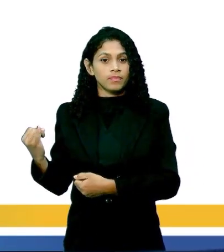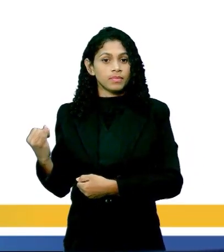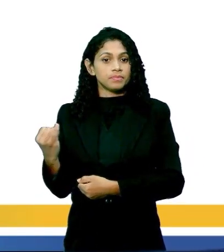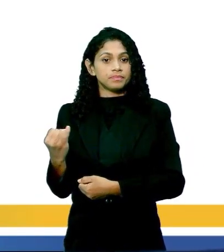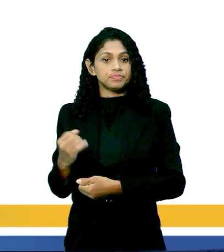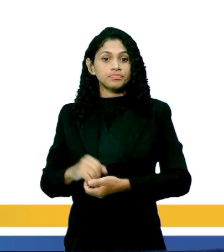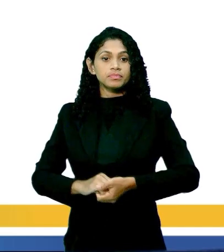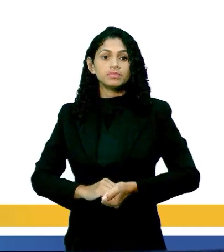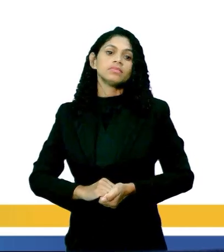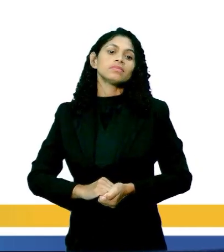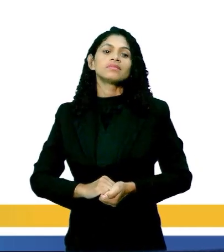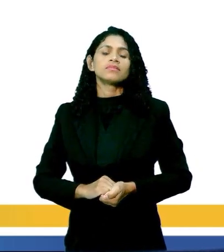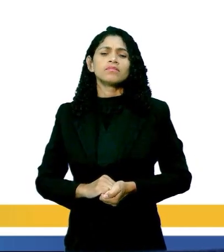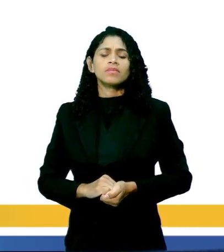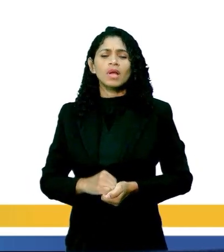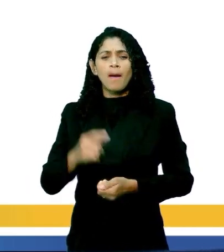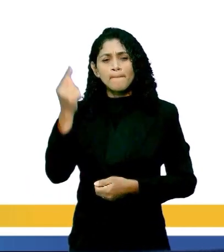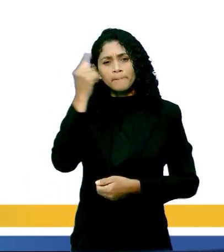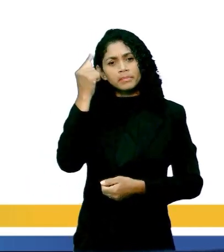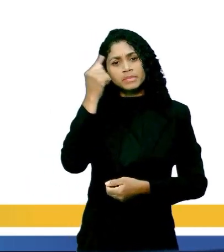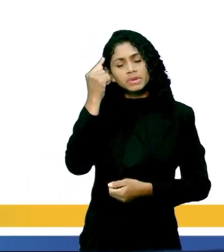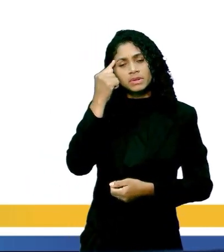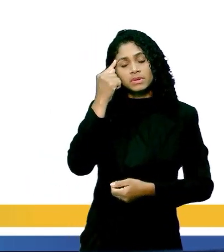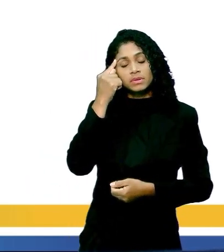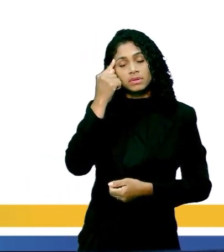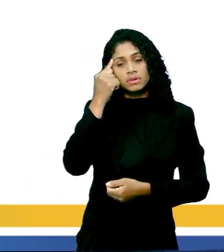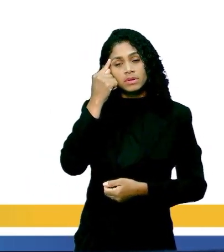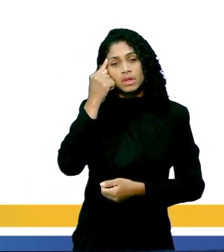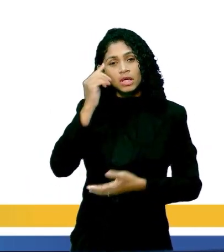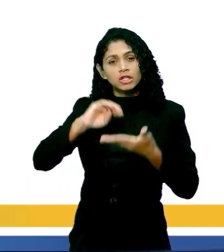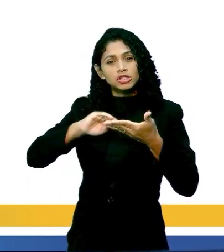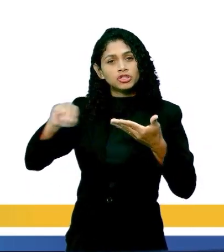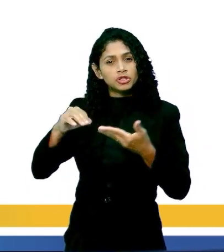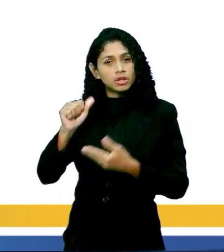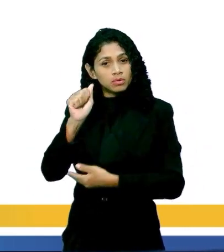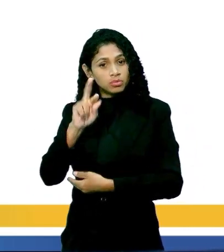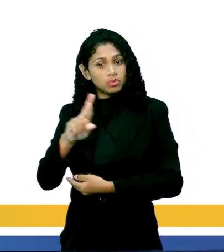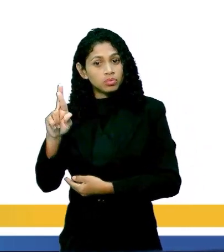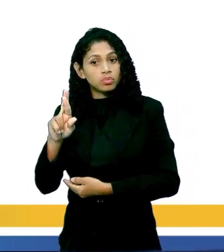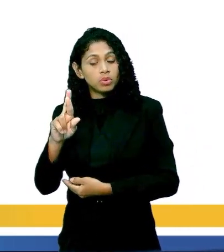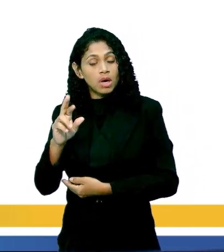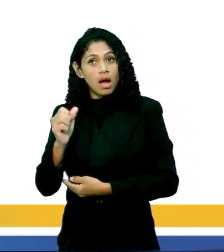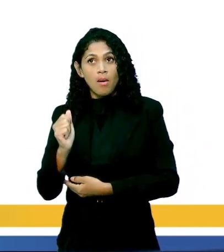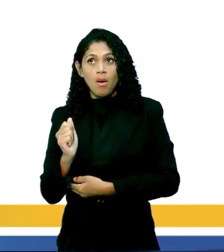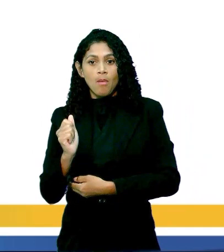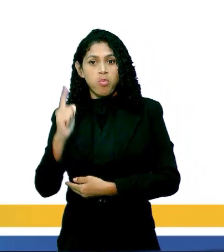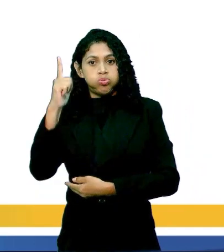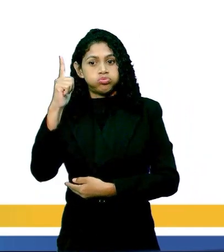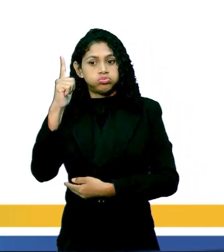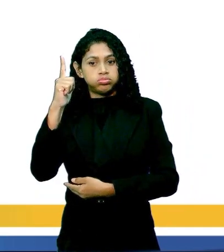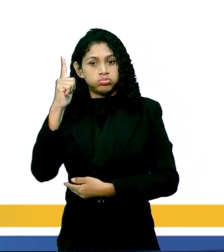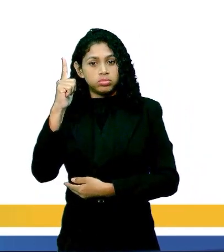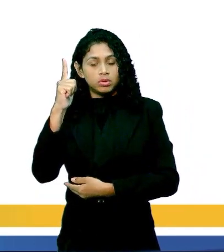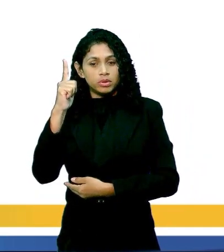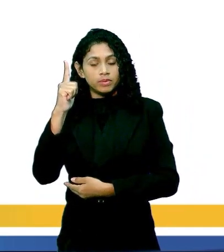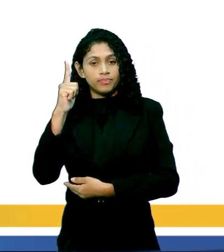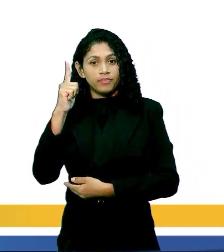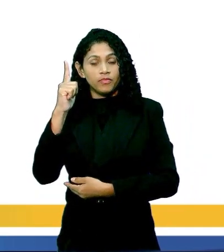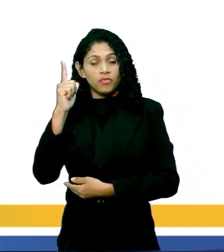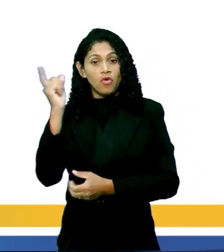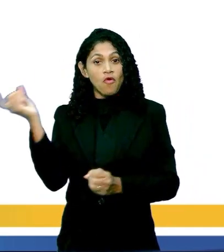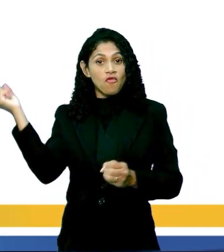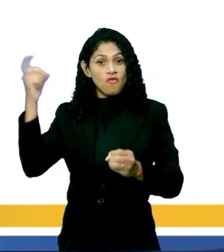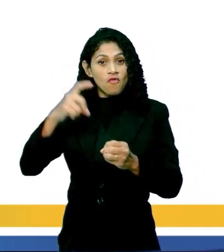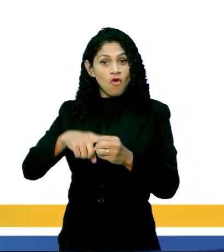Hipoteticamente, em um local que pudesse ser desprezada a resistência do ar, um projétil disparado para o alto por uma arma de fogo retornaria